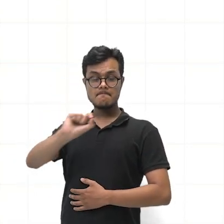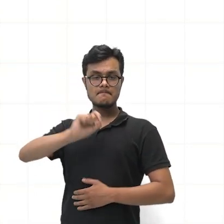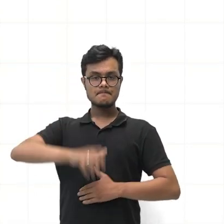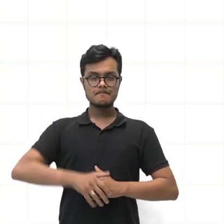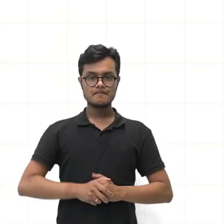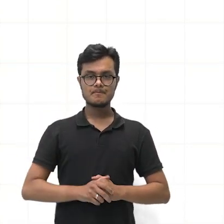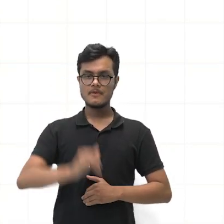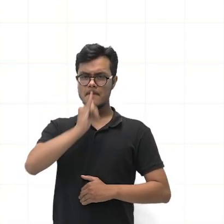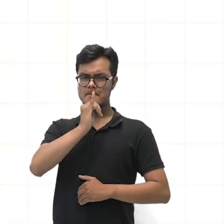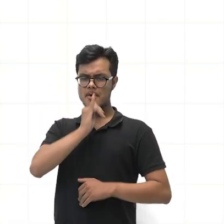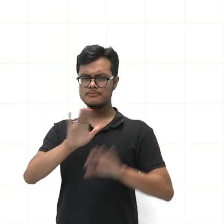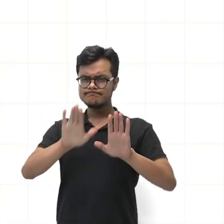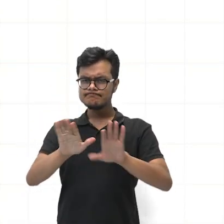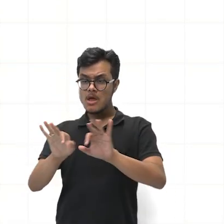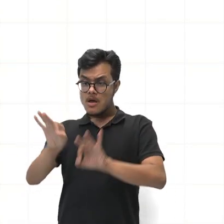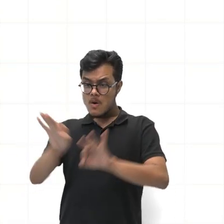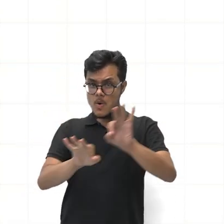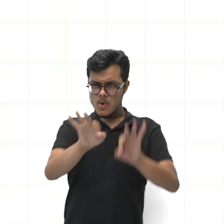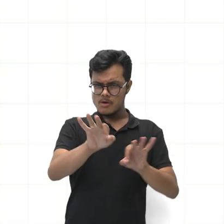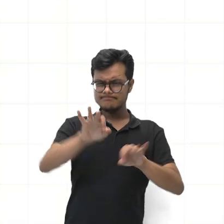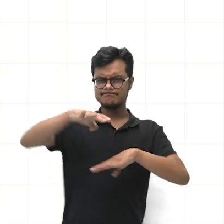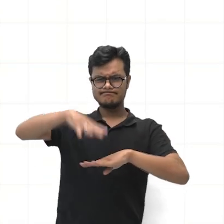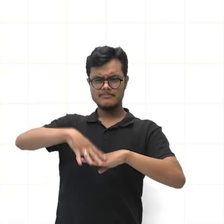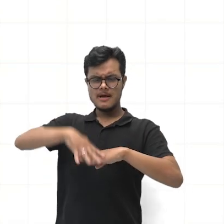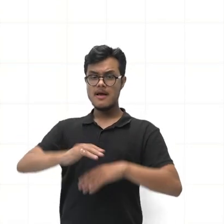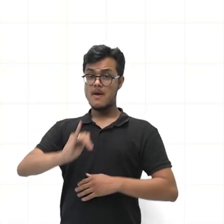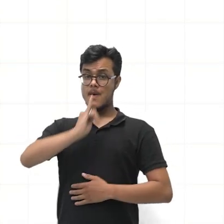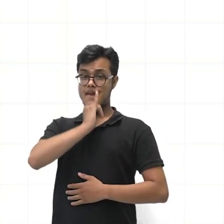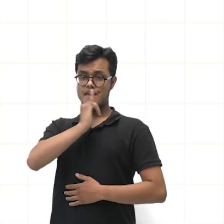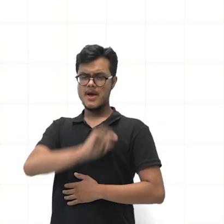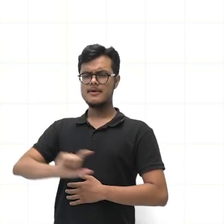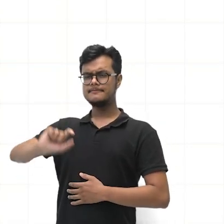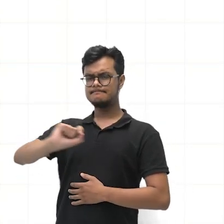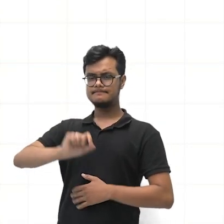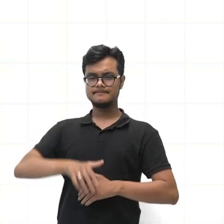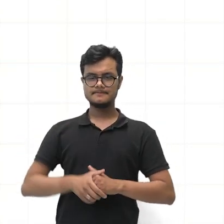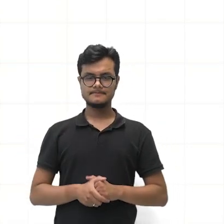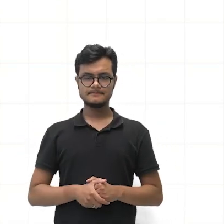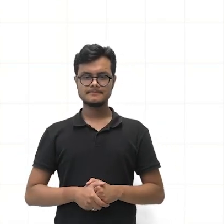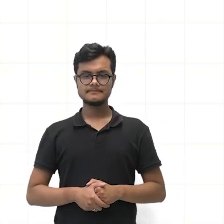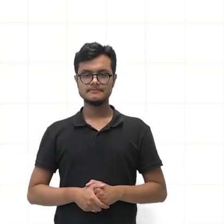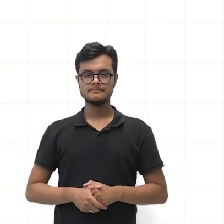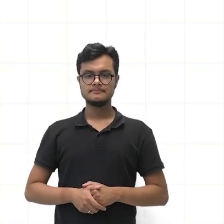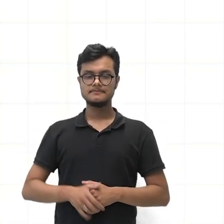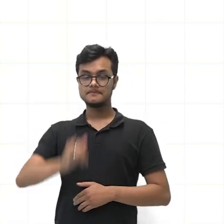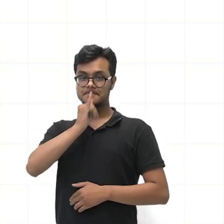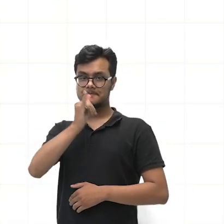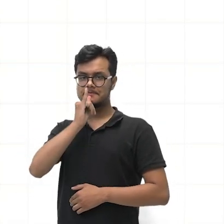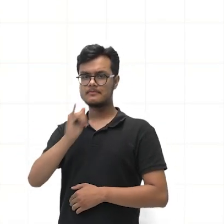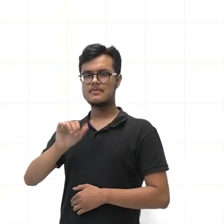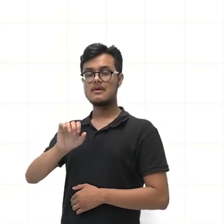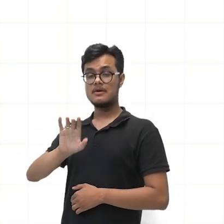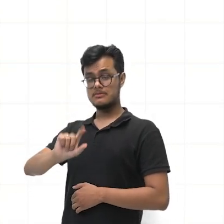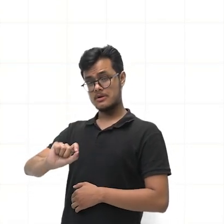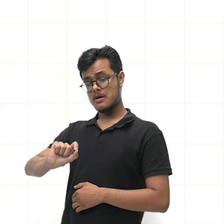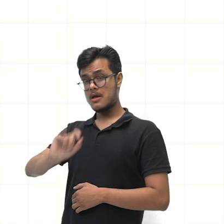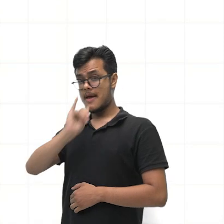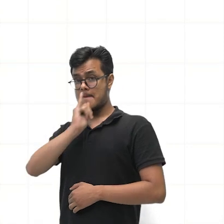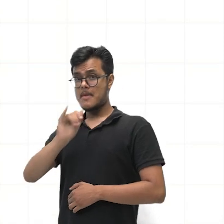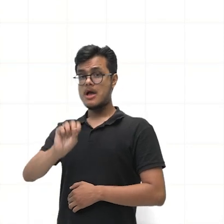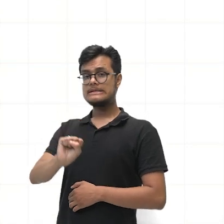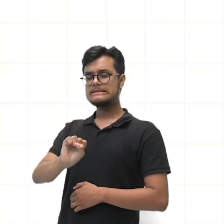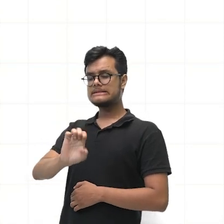por questão de estética matemática, né? Observe que aqui, ó, a unidade de medida, ela está no singular,